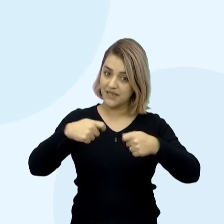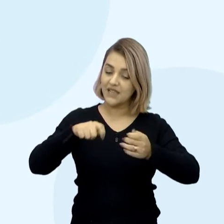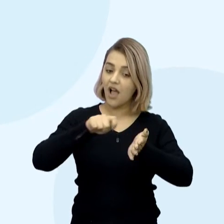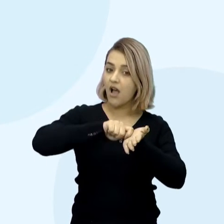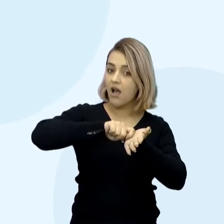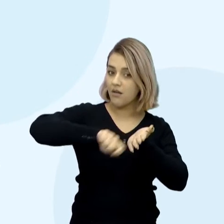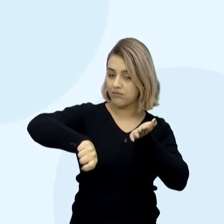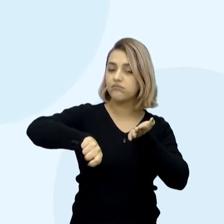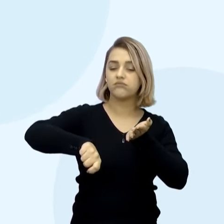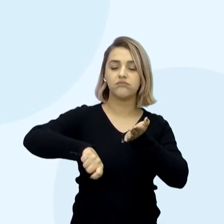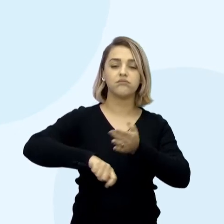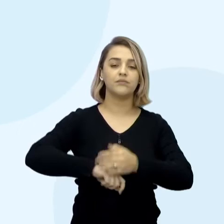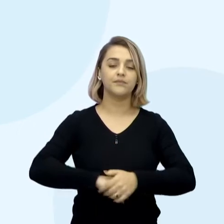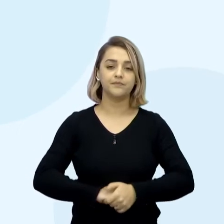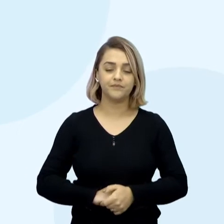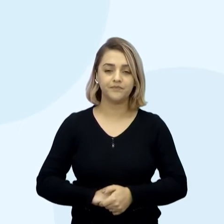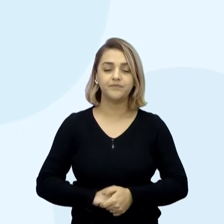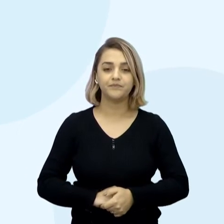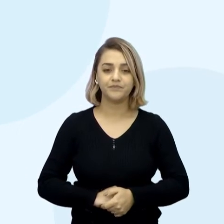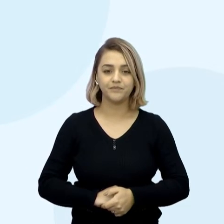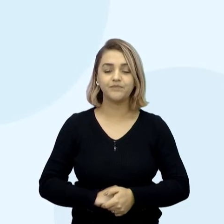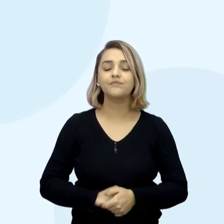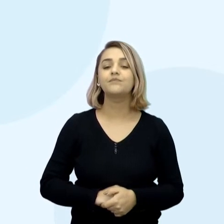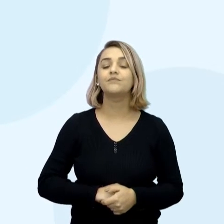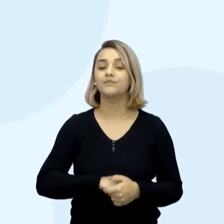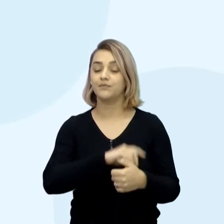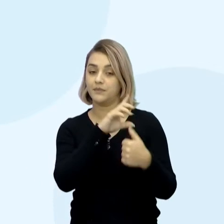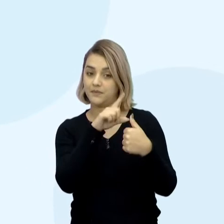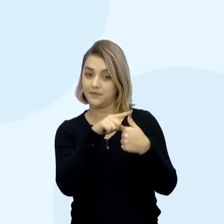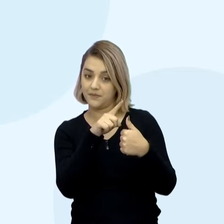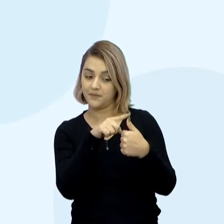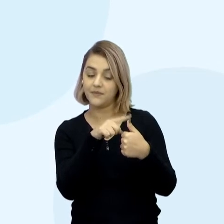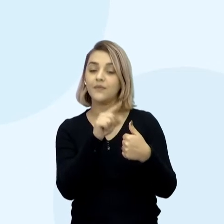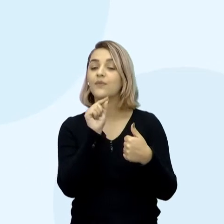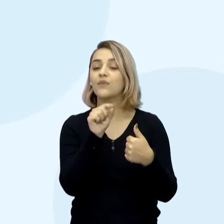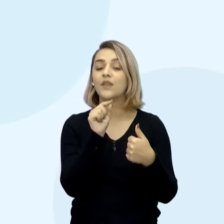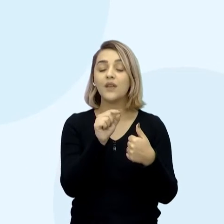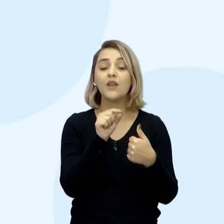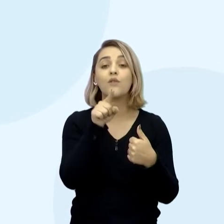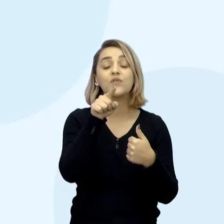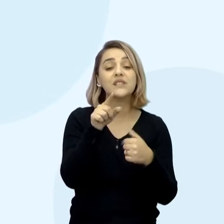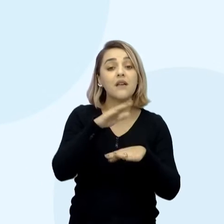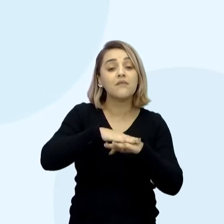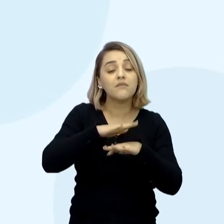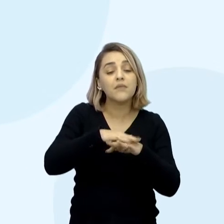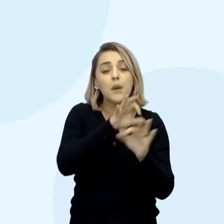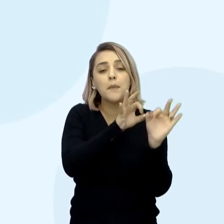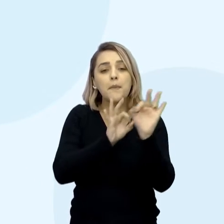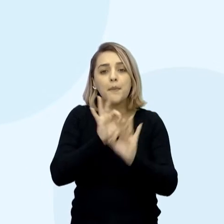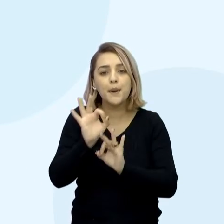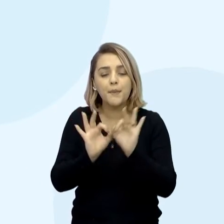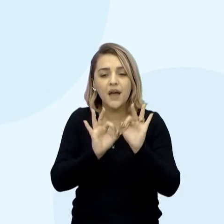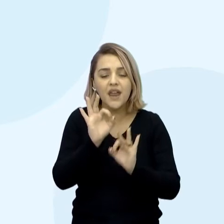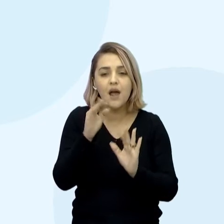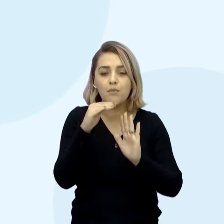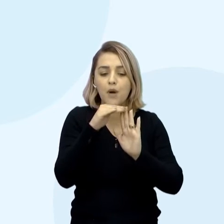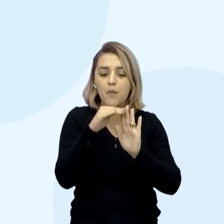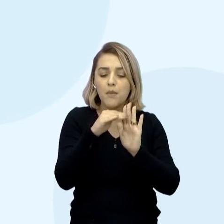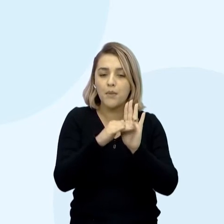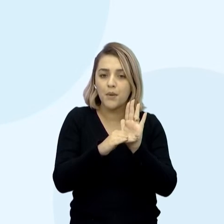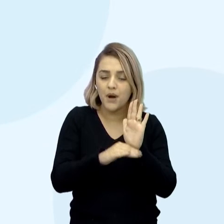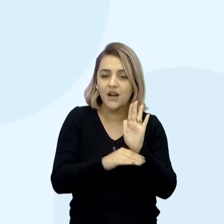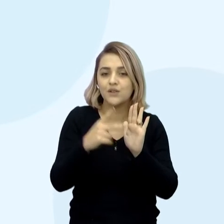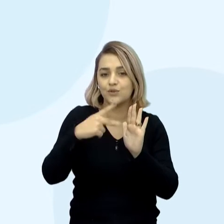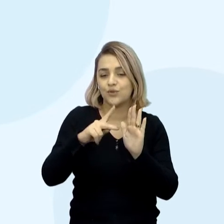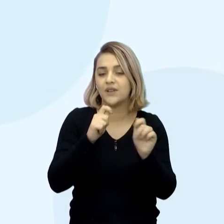autorização. Próximo item. Vocês vão preparar o roteiro da sua entrevista, tá? Separa